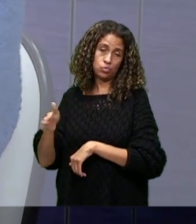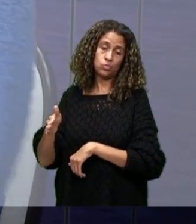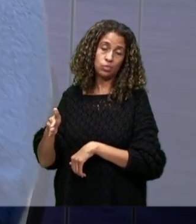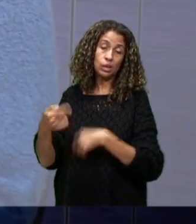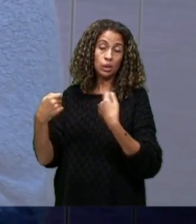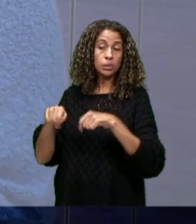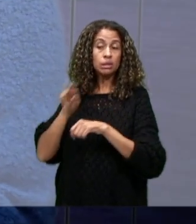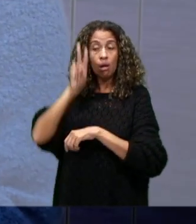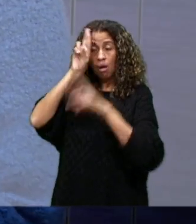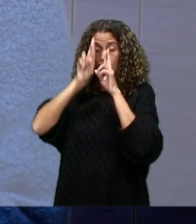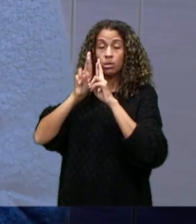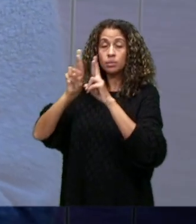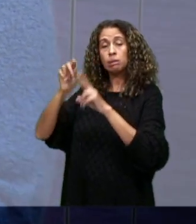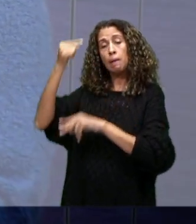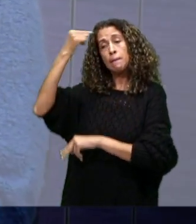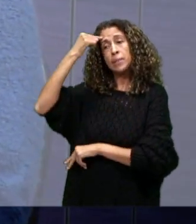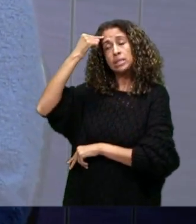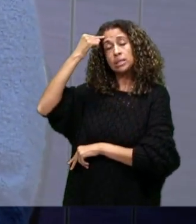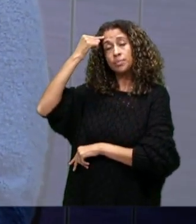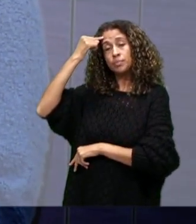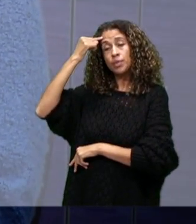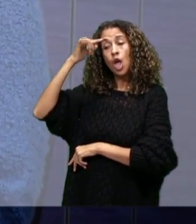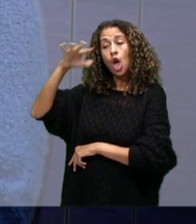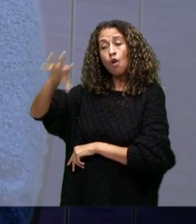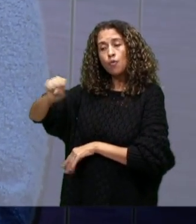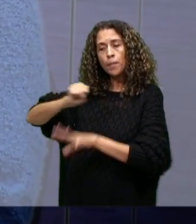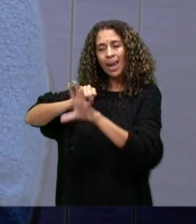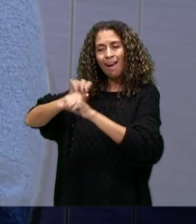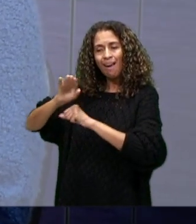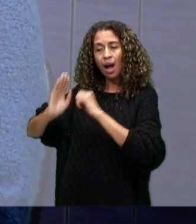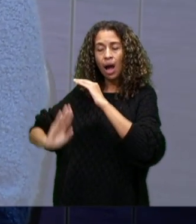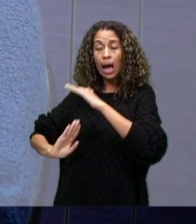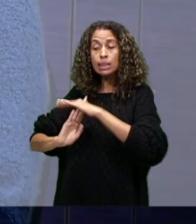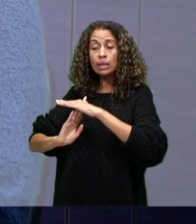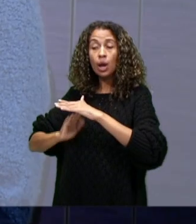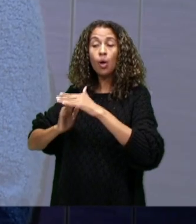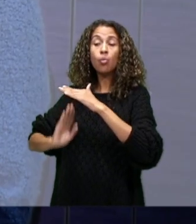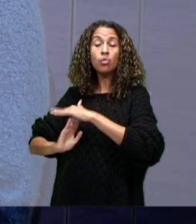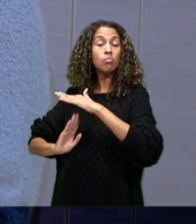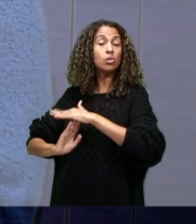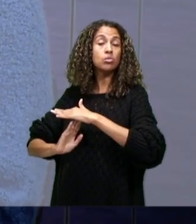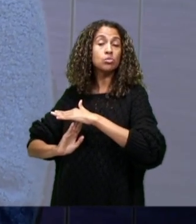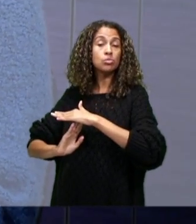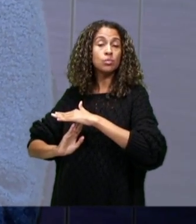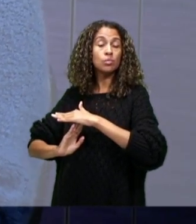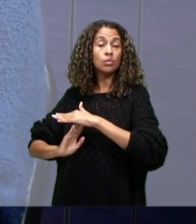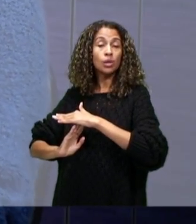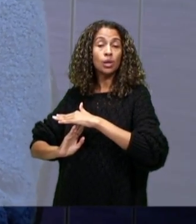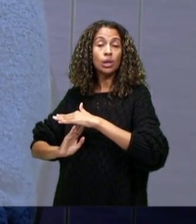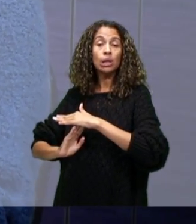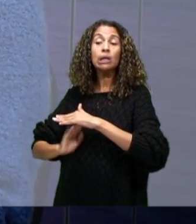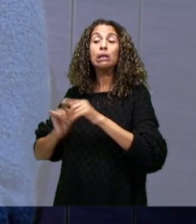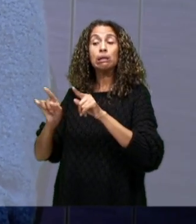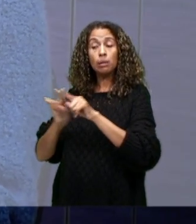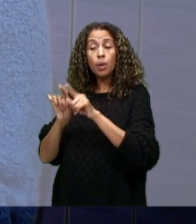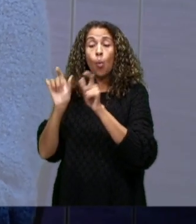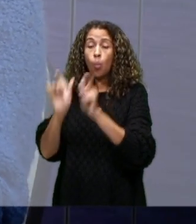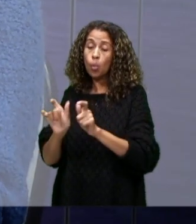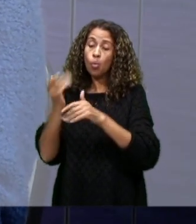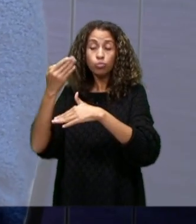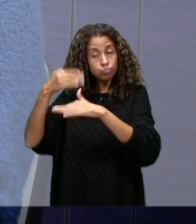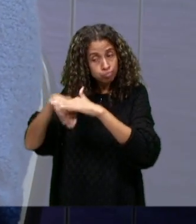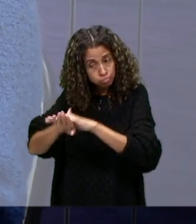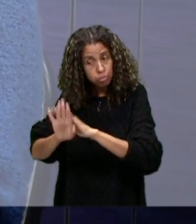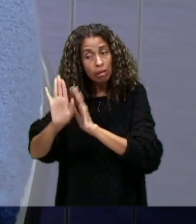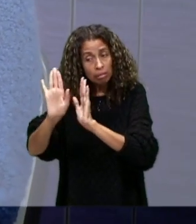gente precisa pensar, né, o quanto que a gente pode retirar desse pescado e o quanto a gente tem que manter ali para